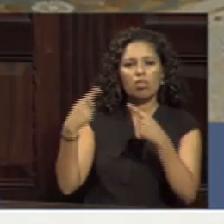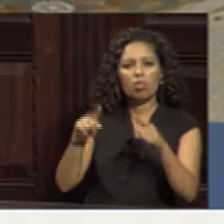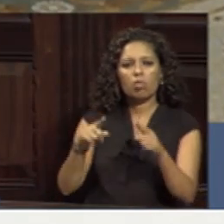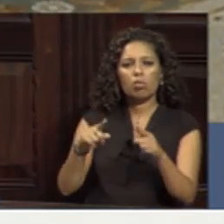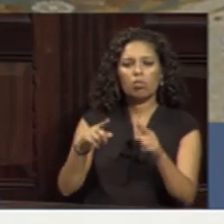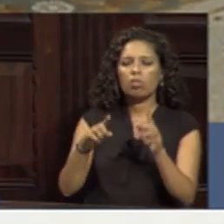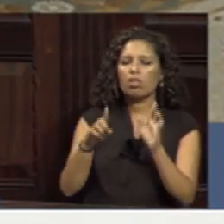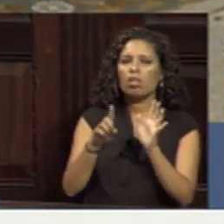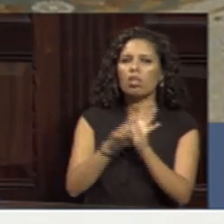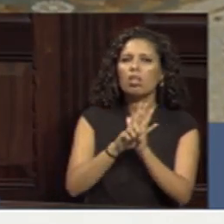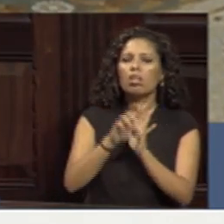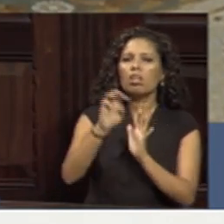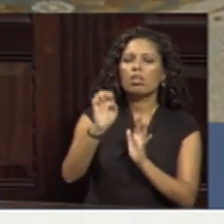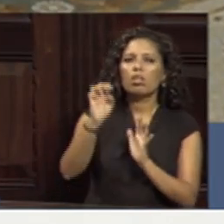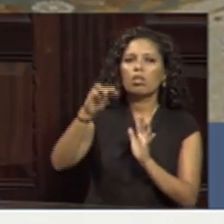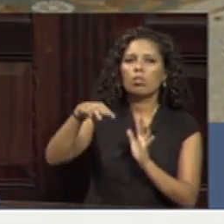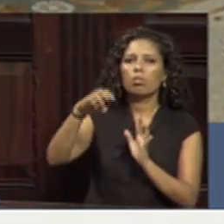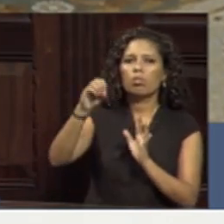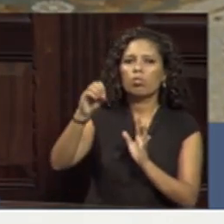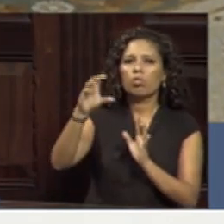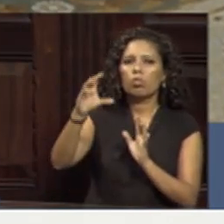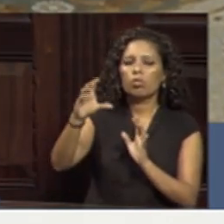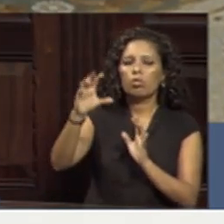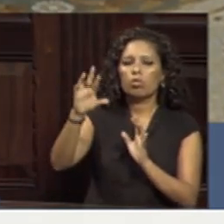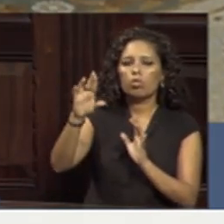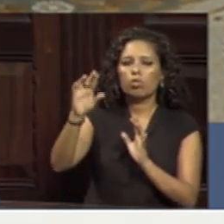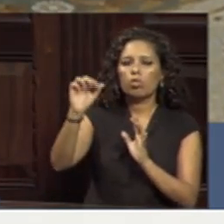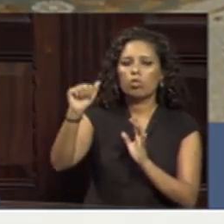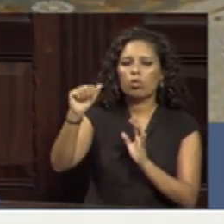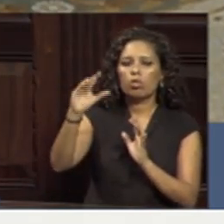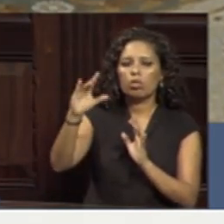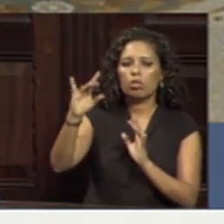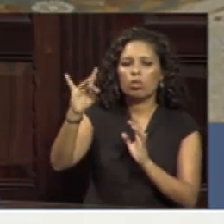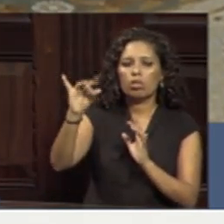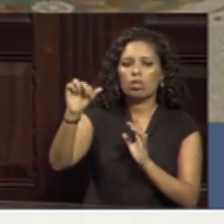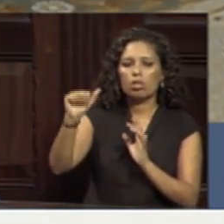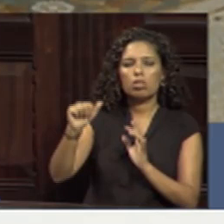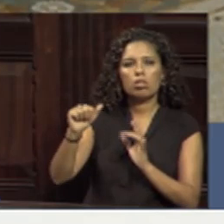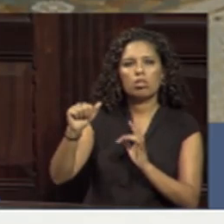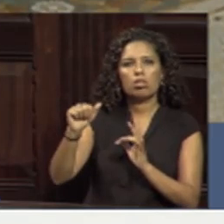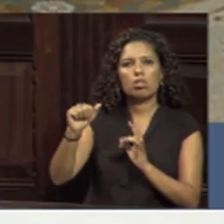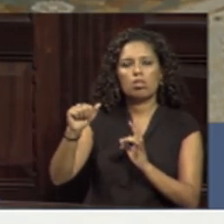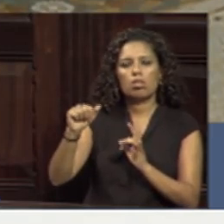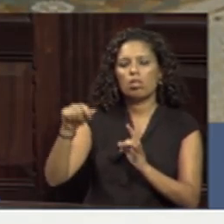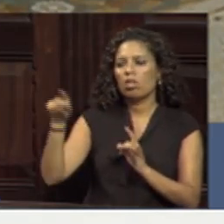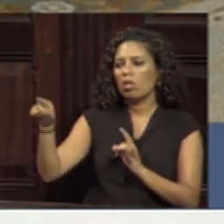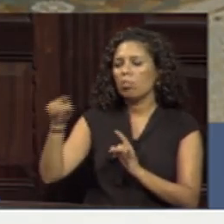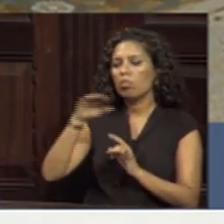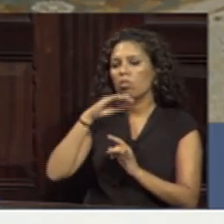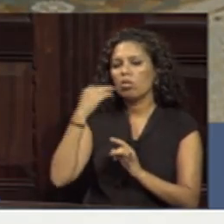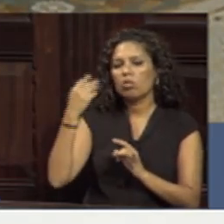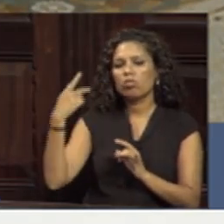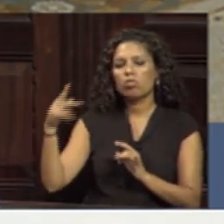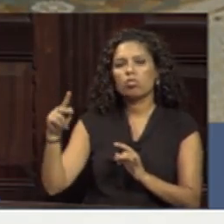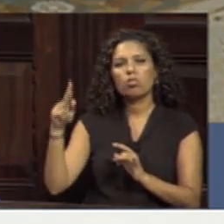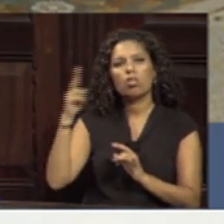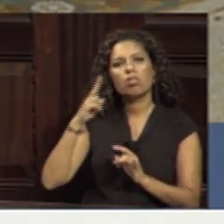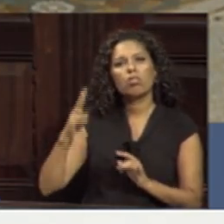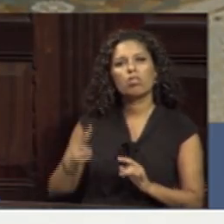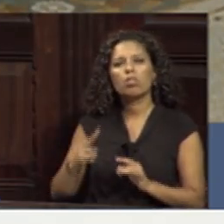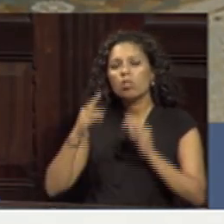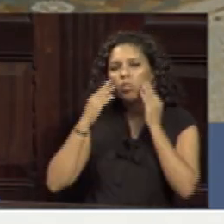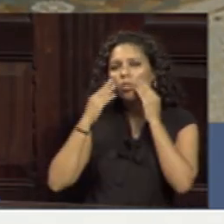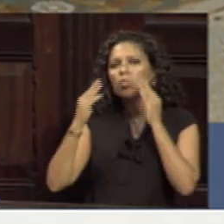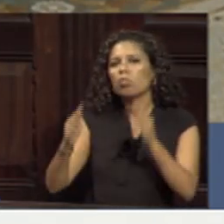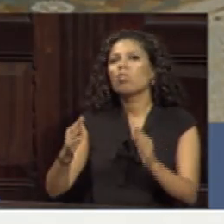Mas a morte da nossa querida vereadora, ela é reveladora